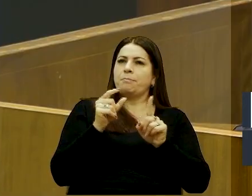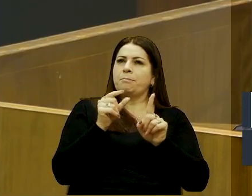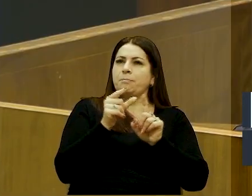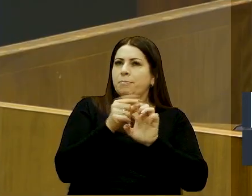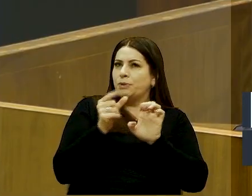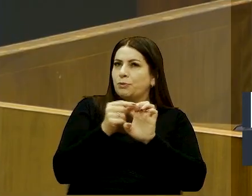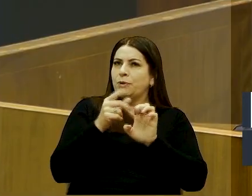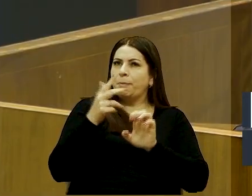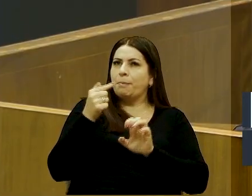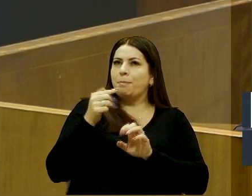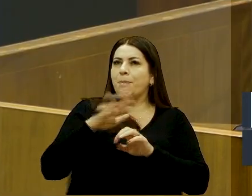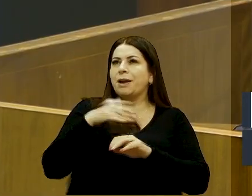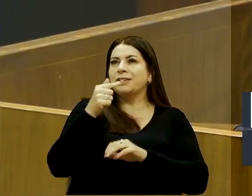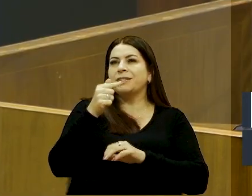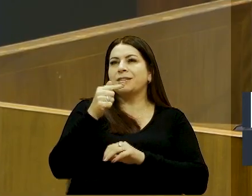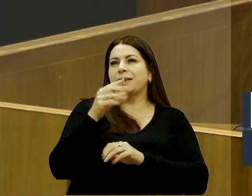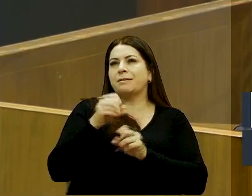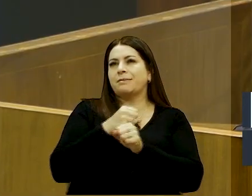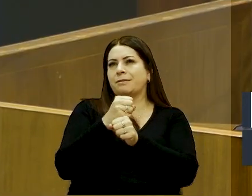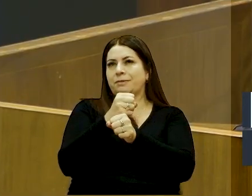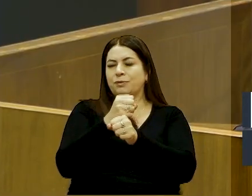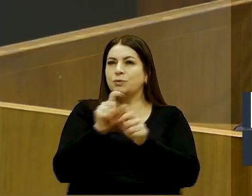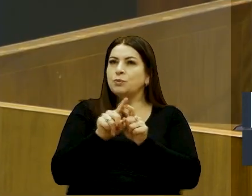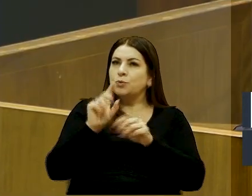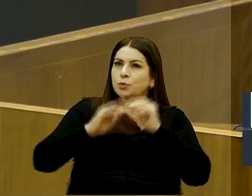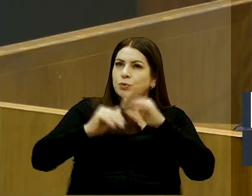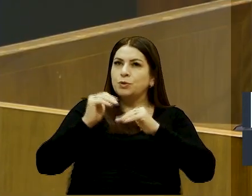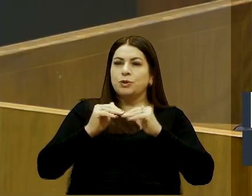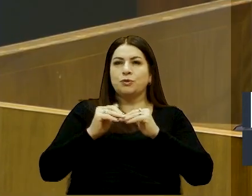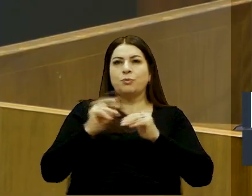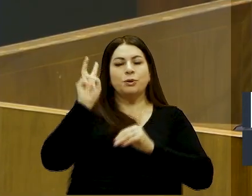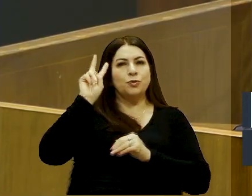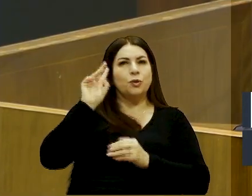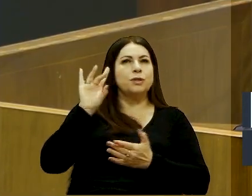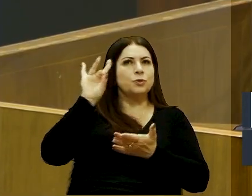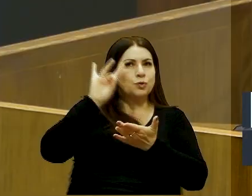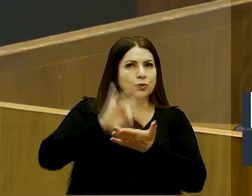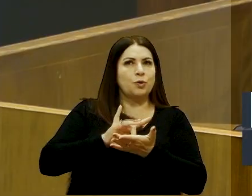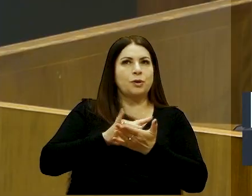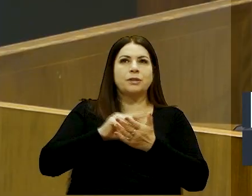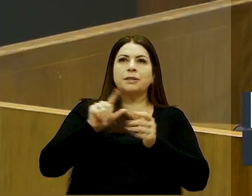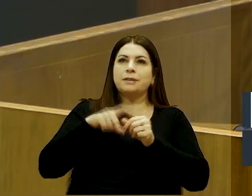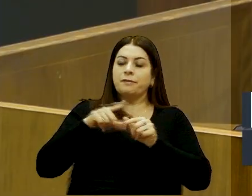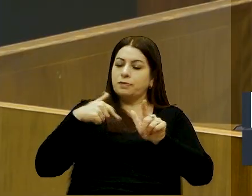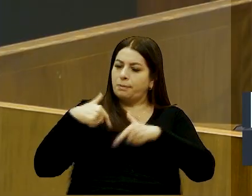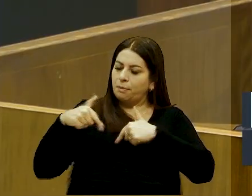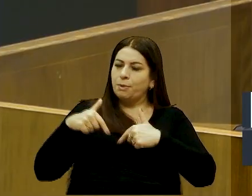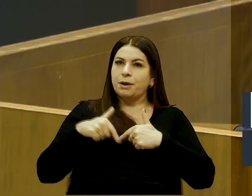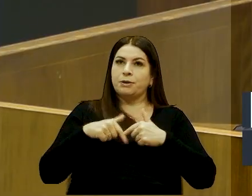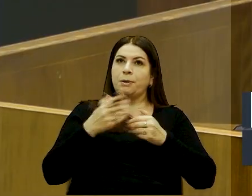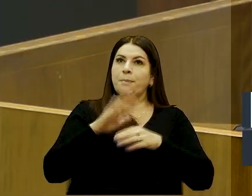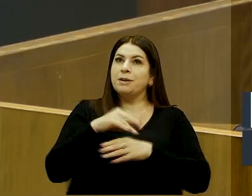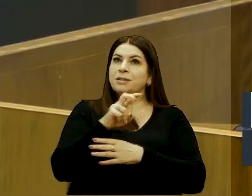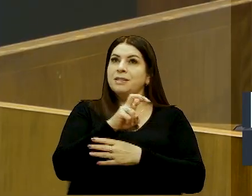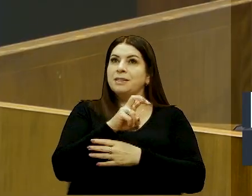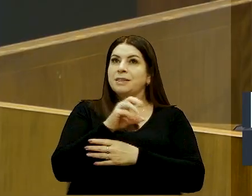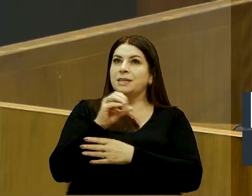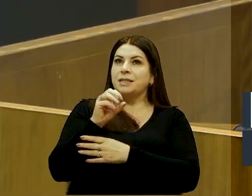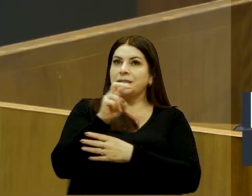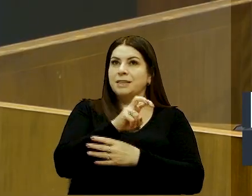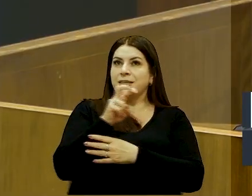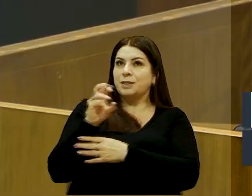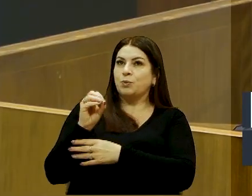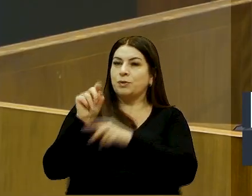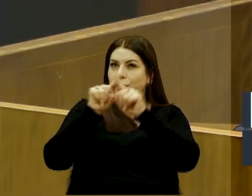mais de 7 décadas, construiu uma história sólida, cresceu, gerou emprego. São mais de